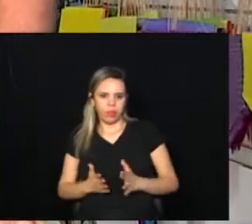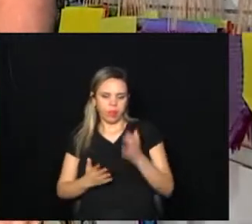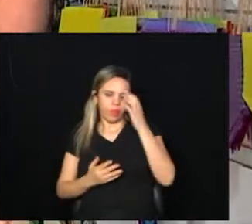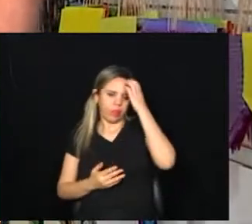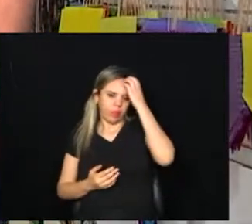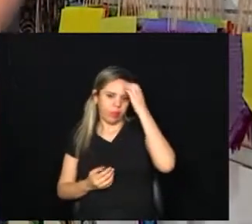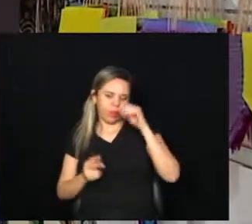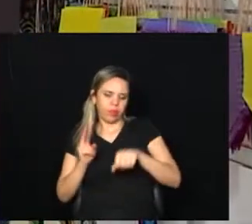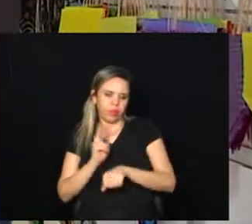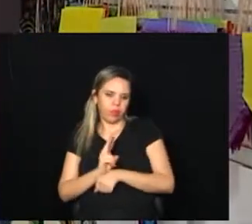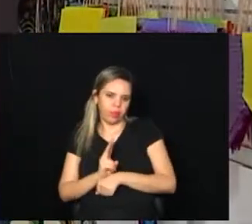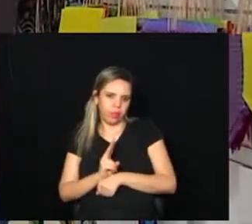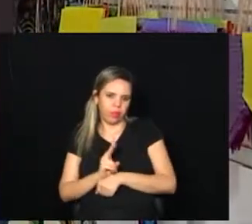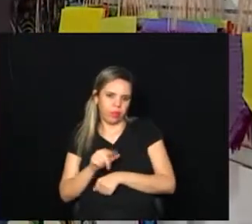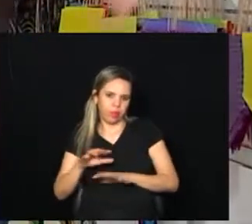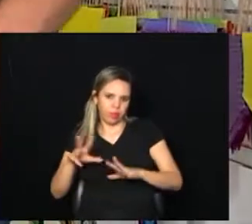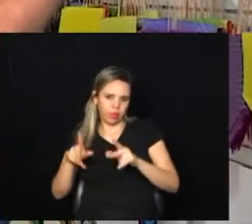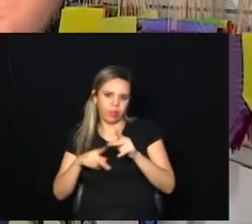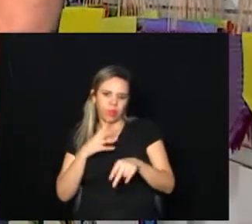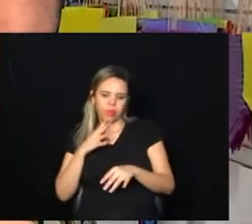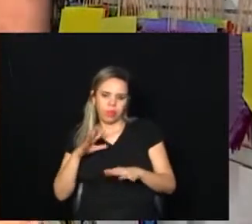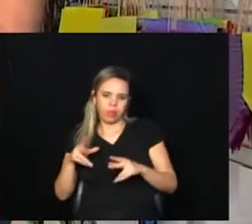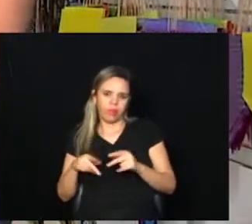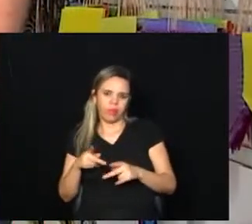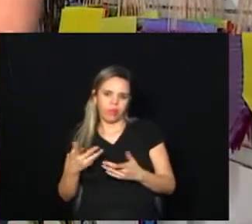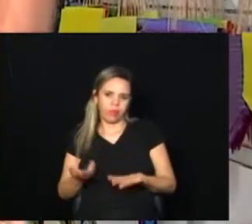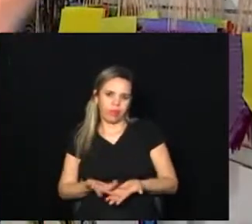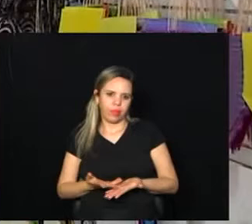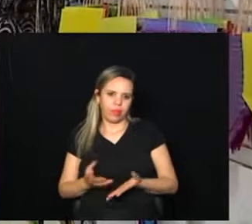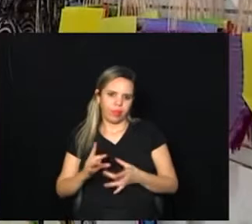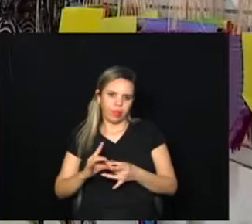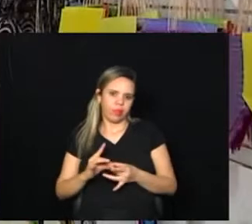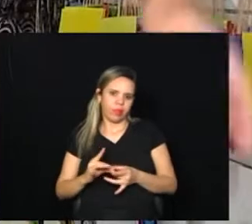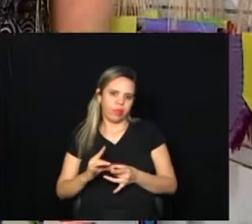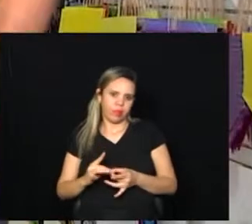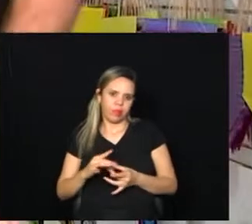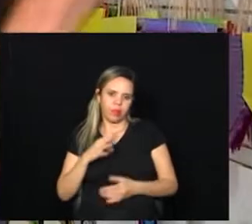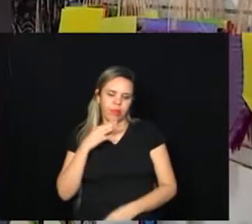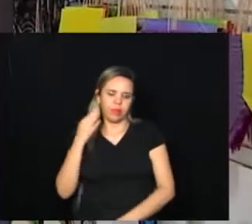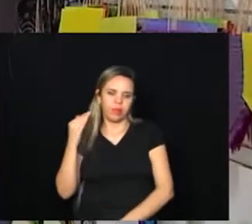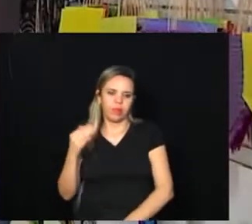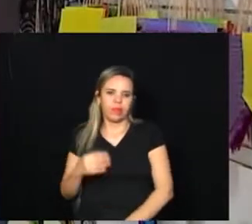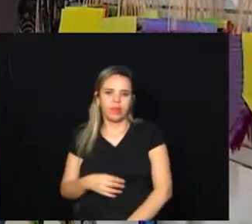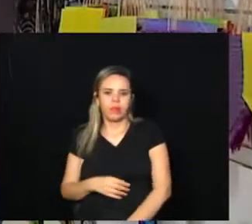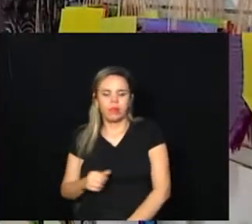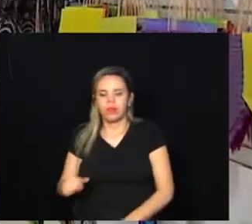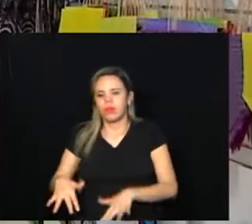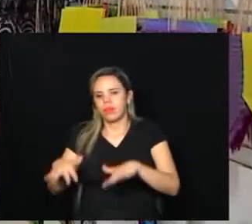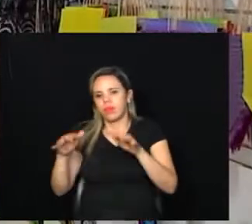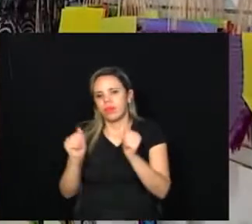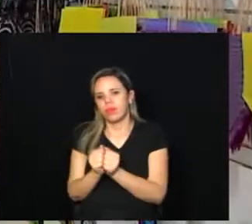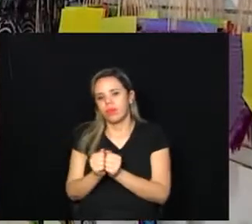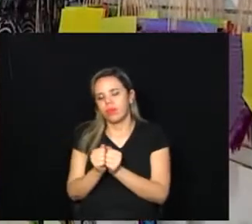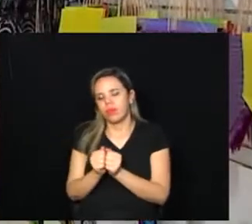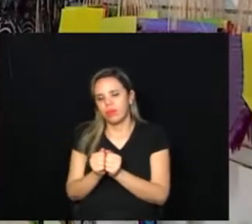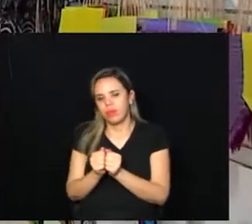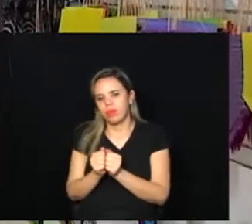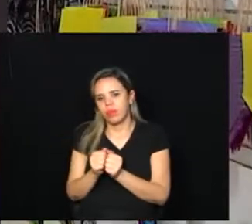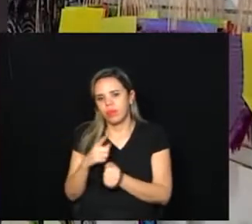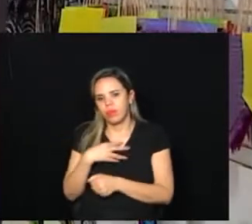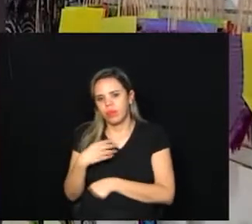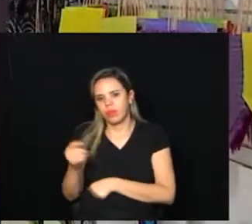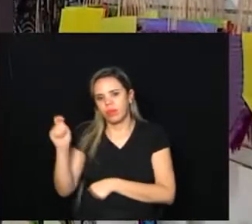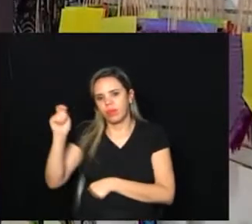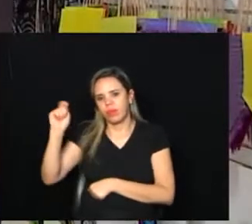foi criado e tudo mais. Conheço todo mundo aqui no bairro também. É tudo parceiro? Tudo conhecido, a gente cresceu juntos, Boa. que vieram agora, tem os filhos,